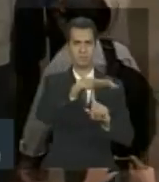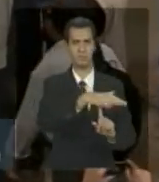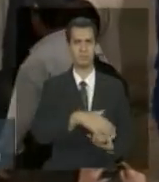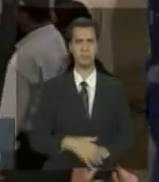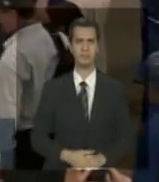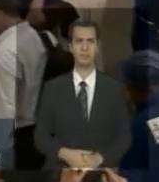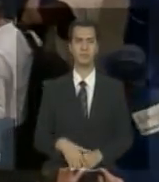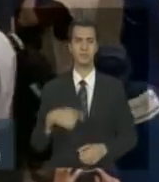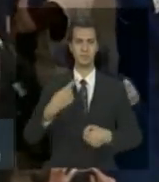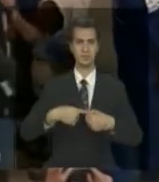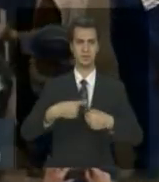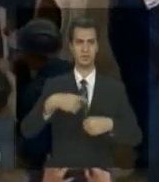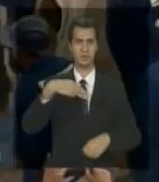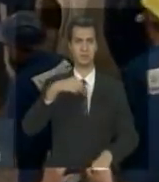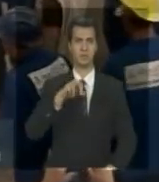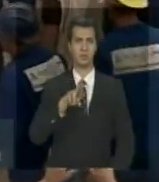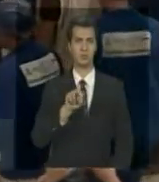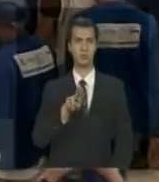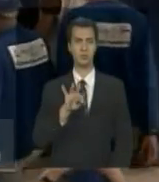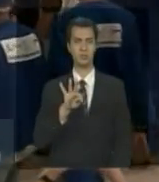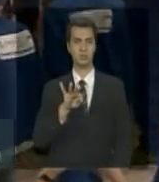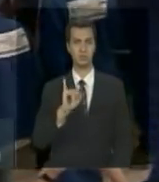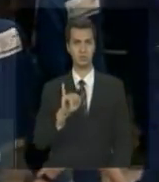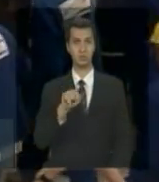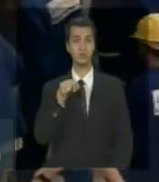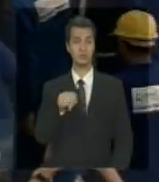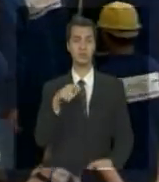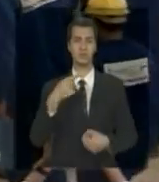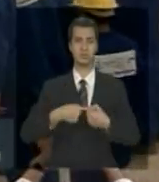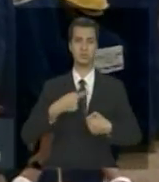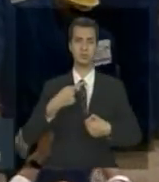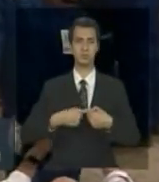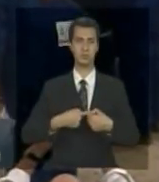Mauriti, que é um município